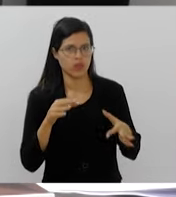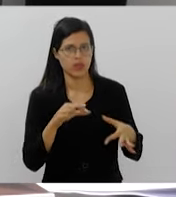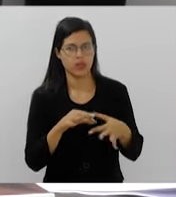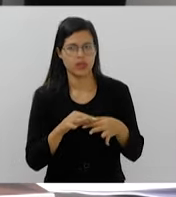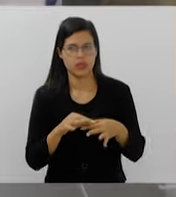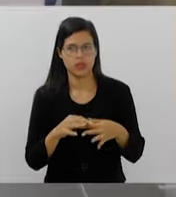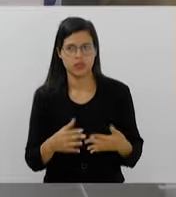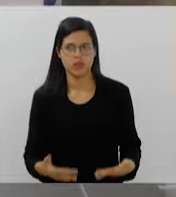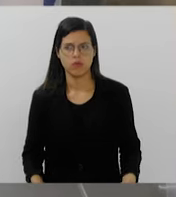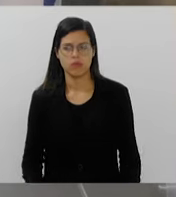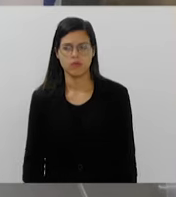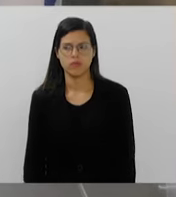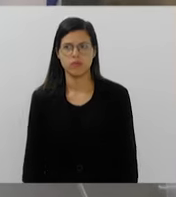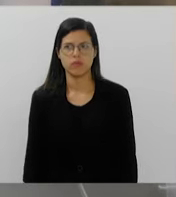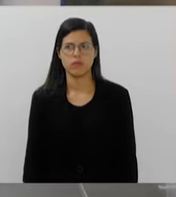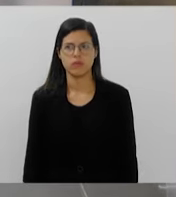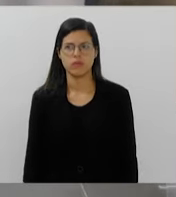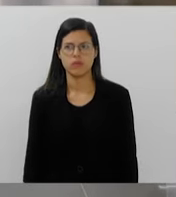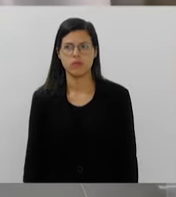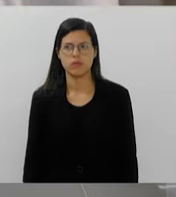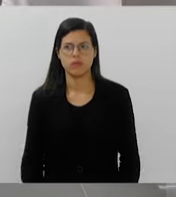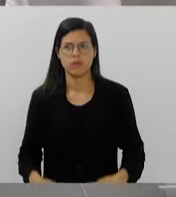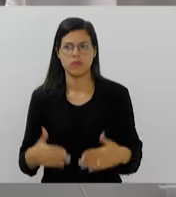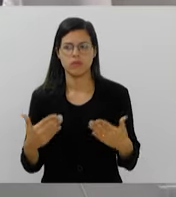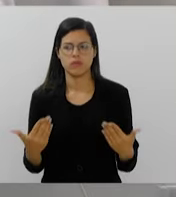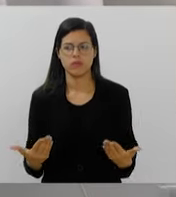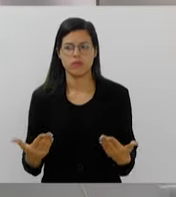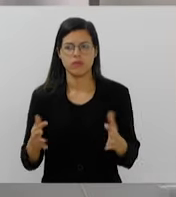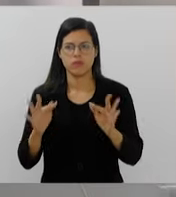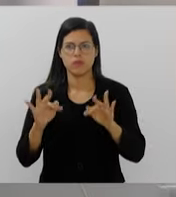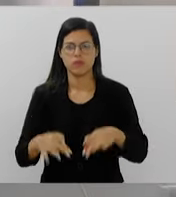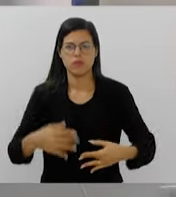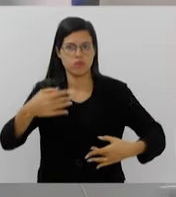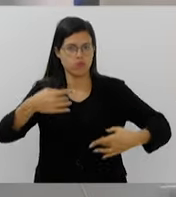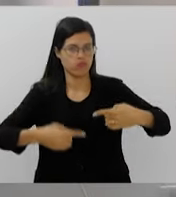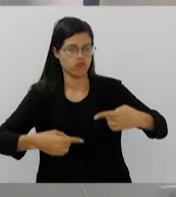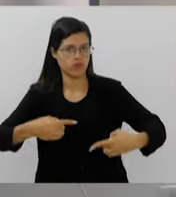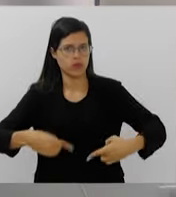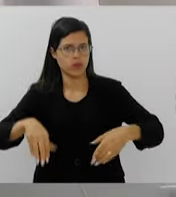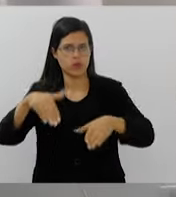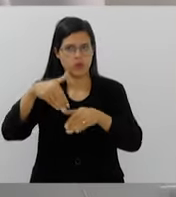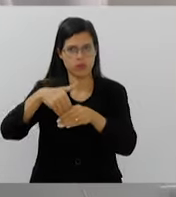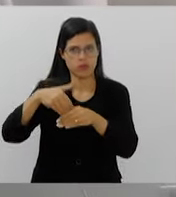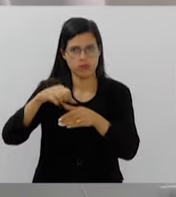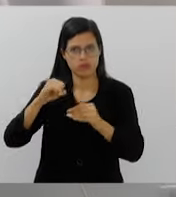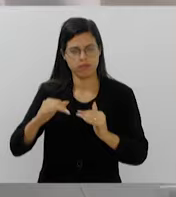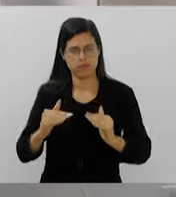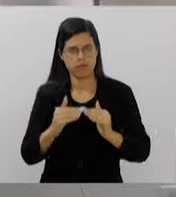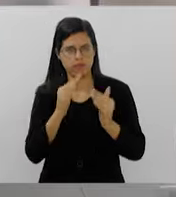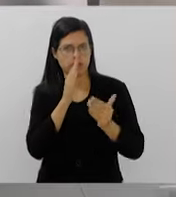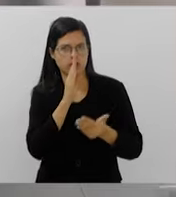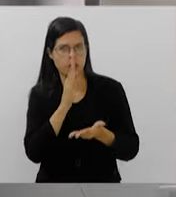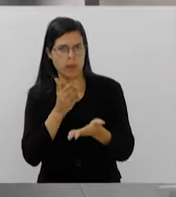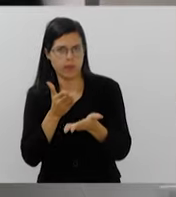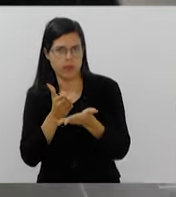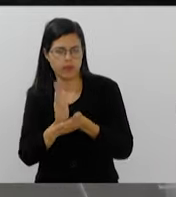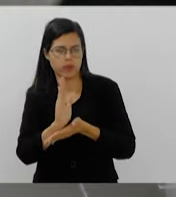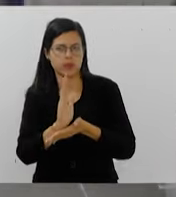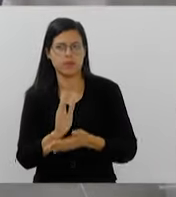Tá bom. Então, encerrada a discussão, em votação, Senhores que aprovam, permaneçam como estão.